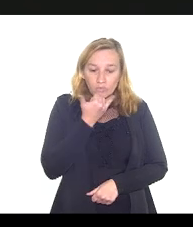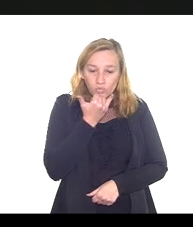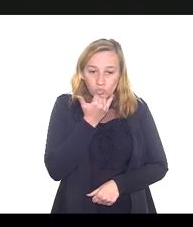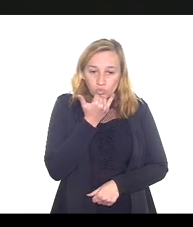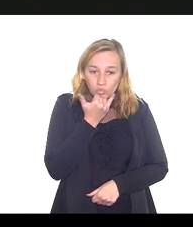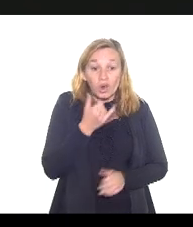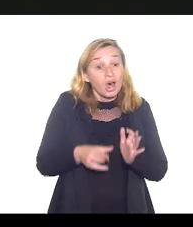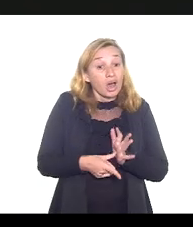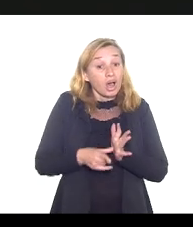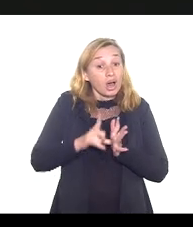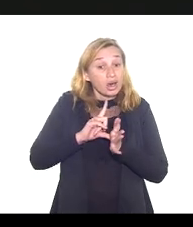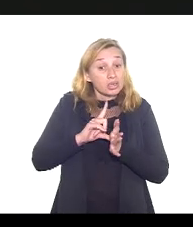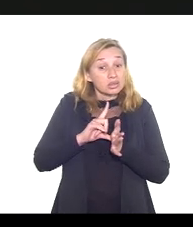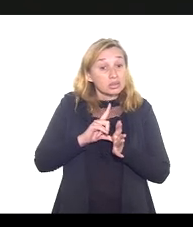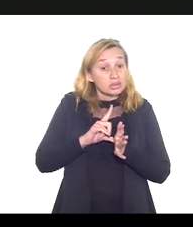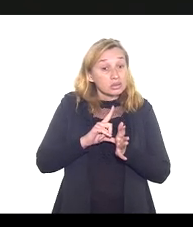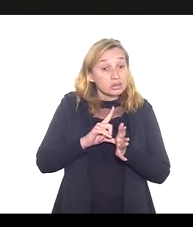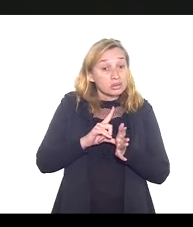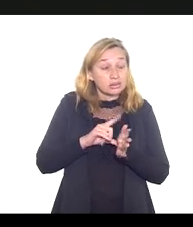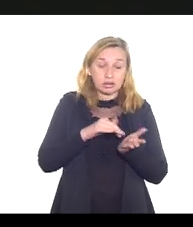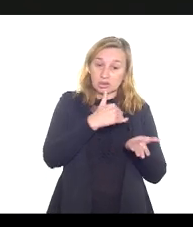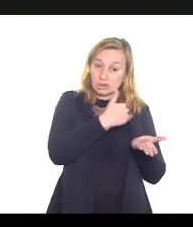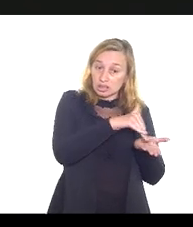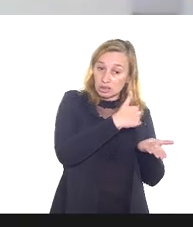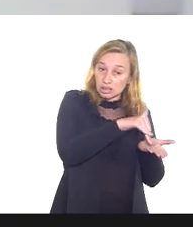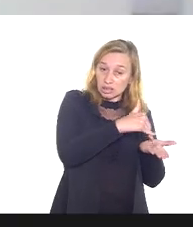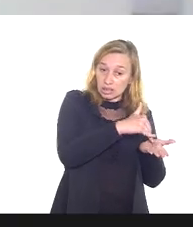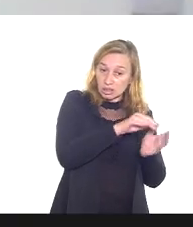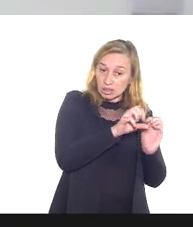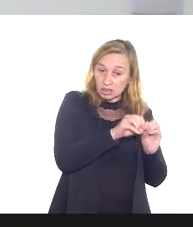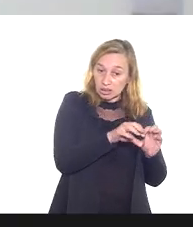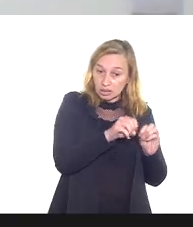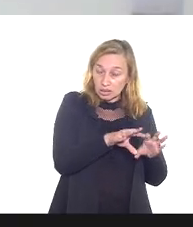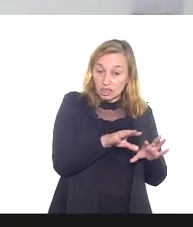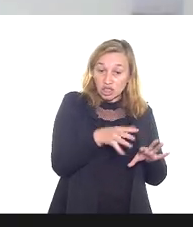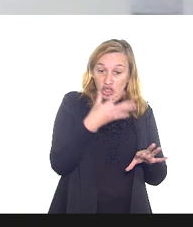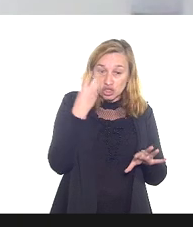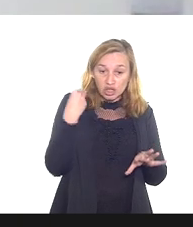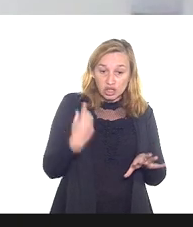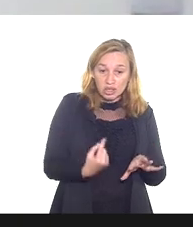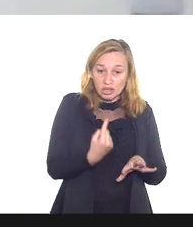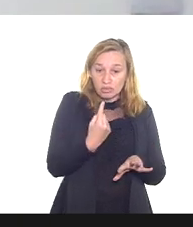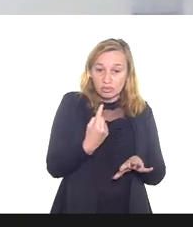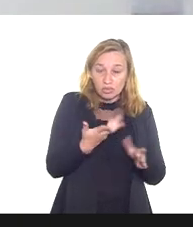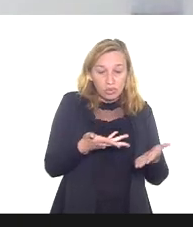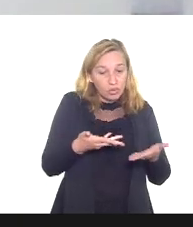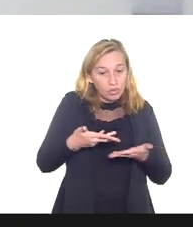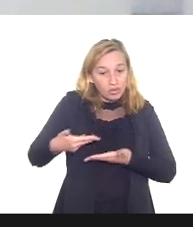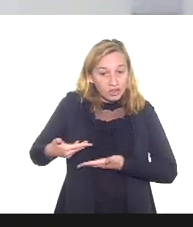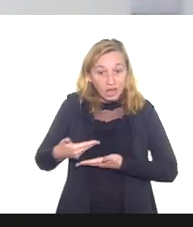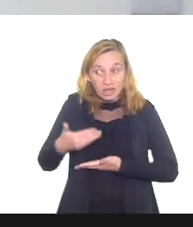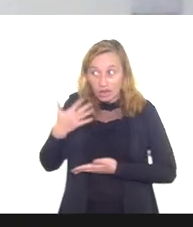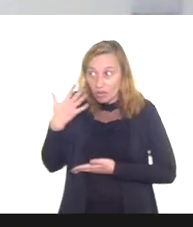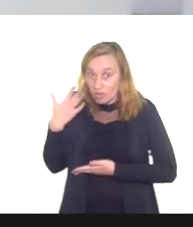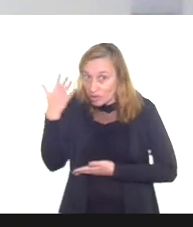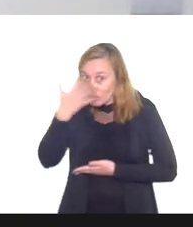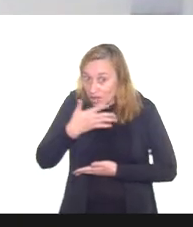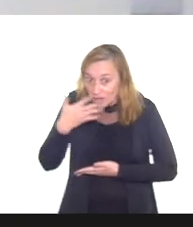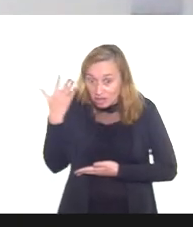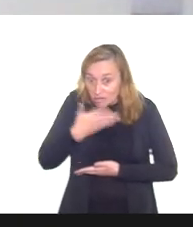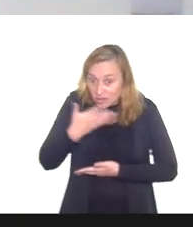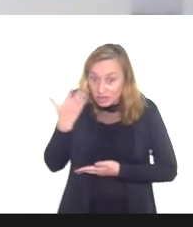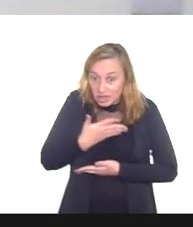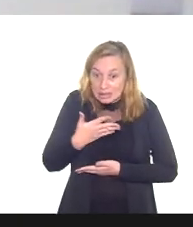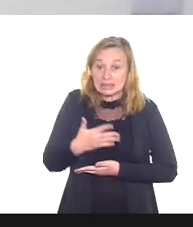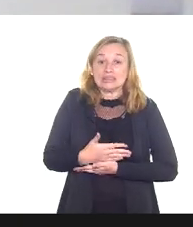Perdão, antes de passar a palavra aqui para a Seduc, eu acabei comendo aqui uma das nossas convidadas, eu cheguei a olhar aqui na